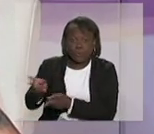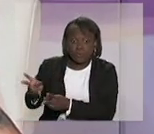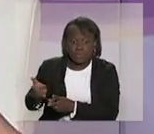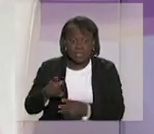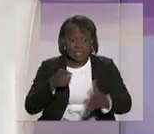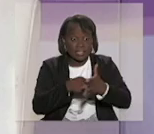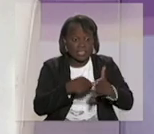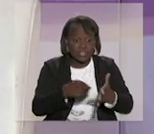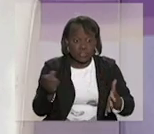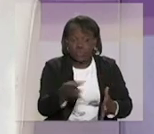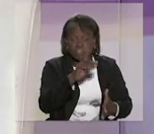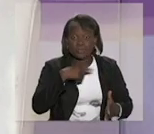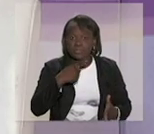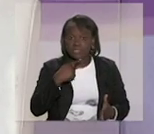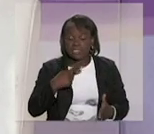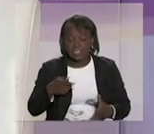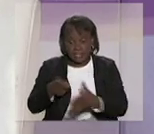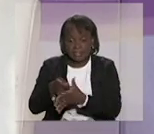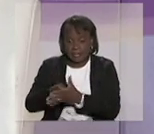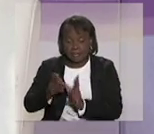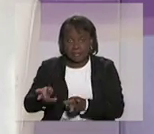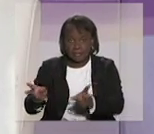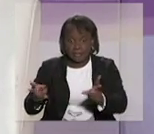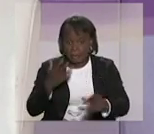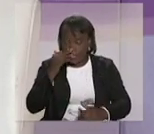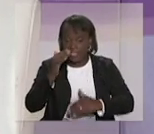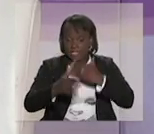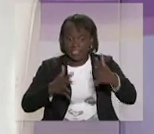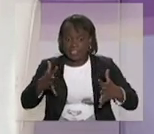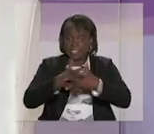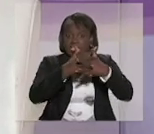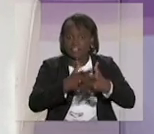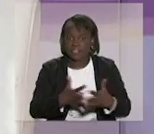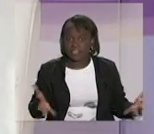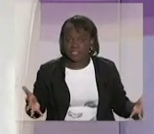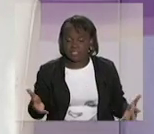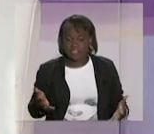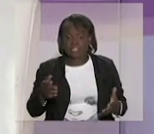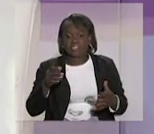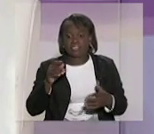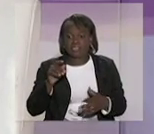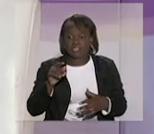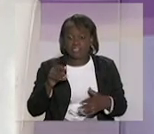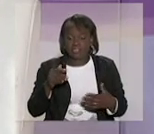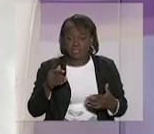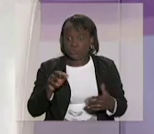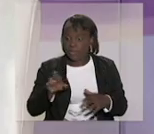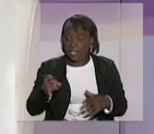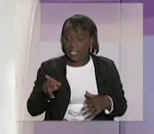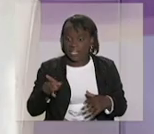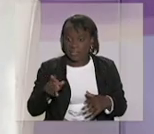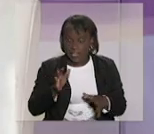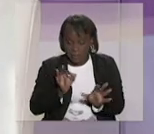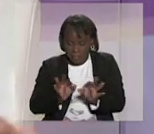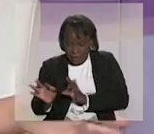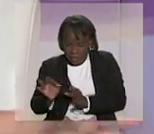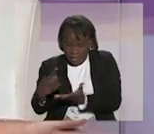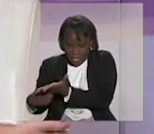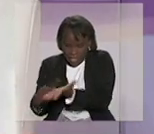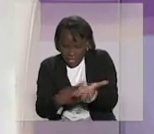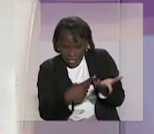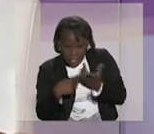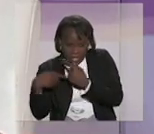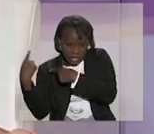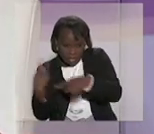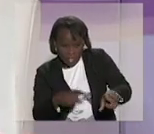mais direitos. Então, sim, é tudo uma questão de travar o nosso avanço, ainda que não seja, digamos assim, não quero dizer que isso é uma